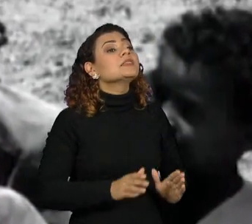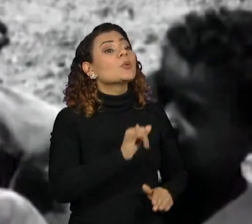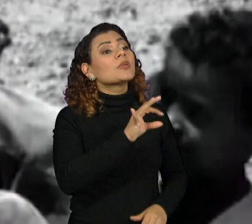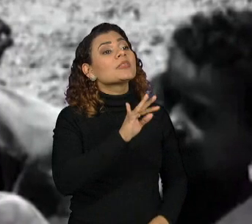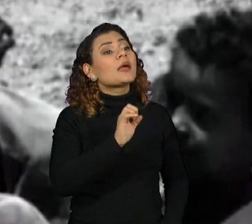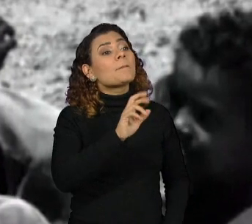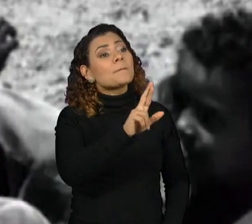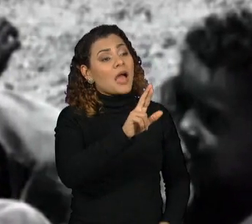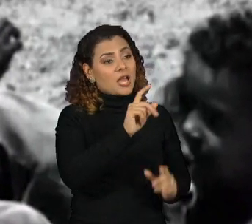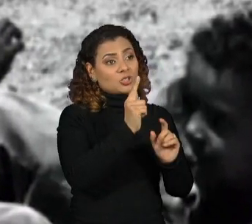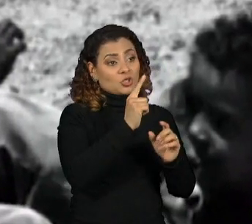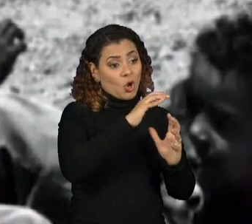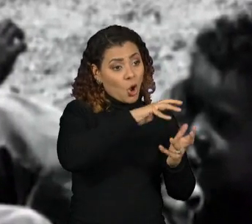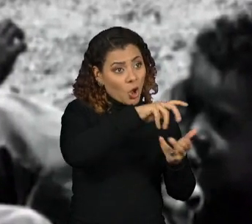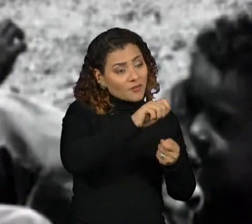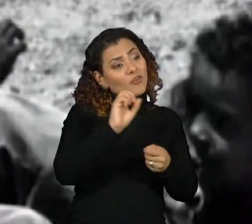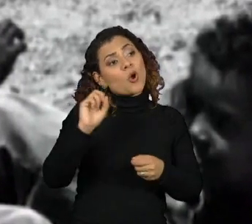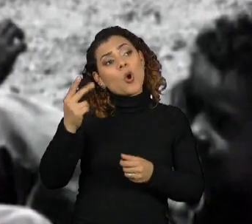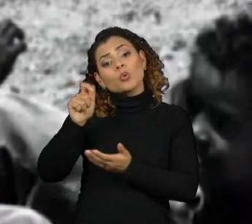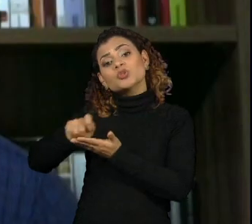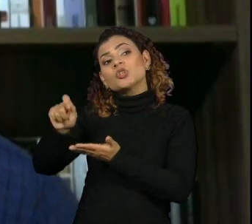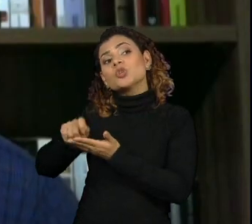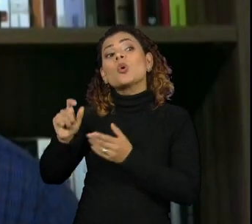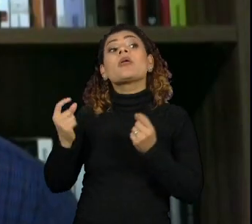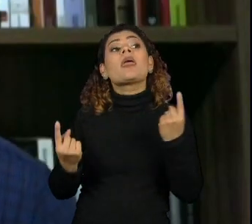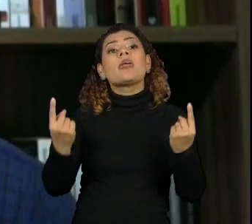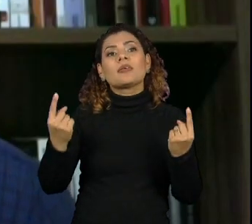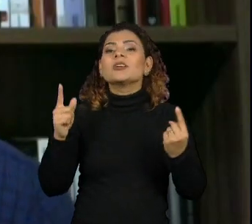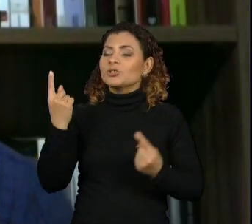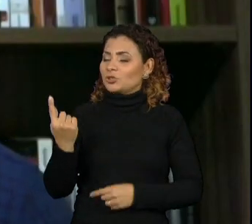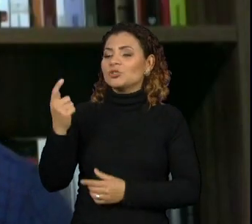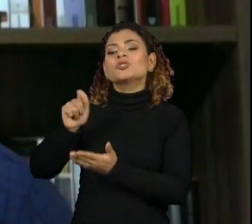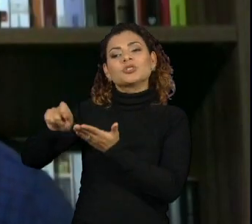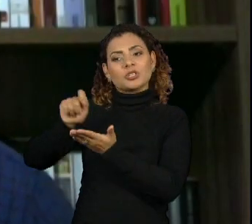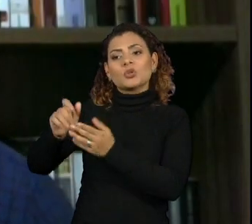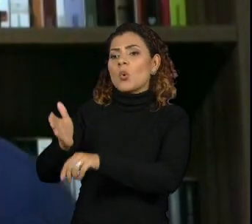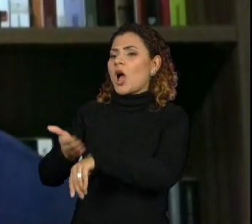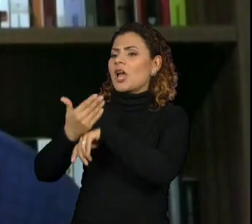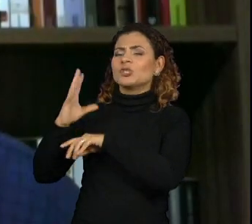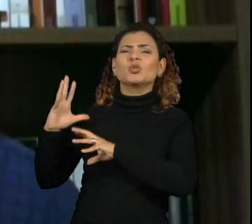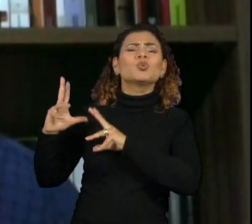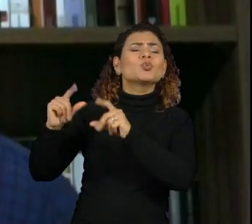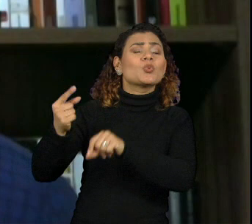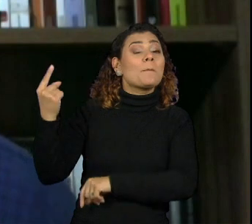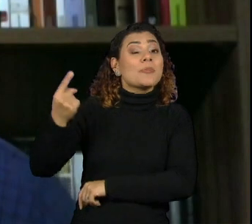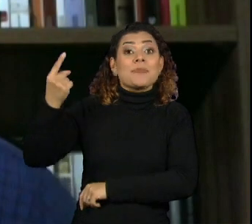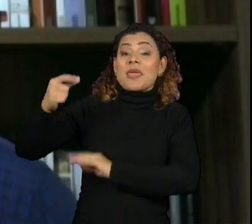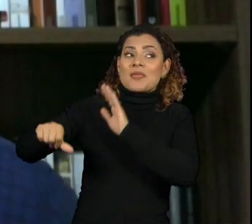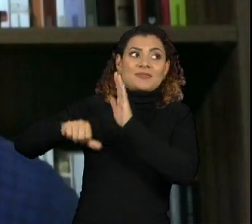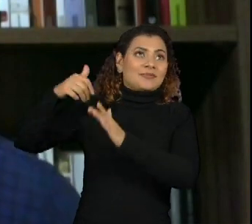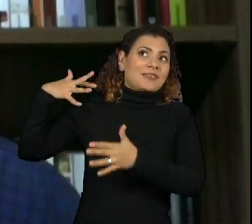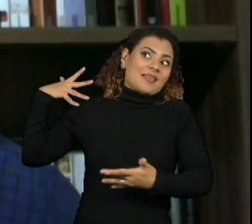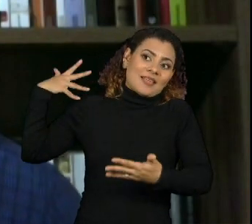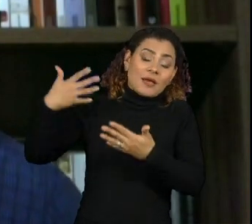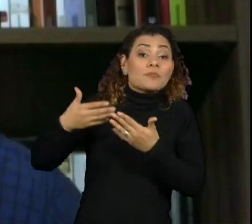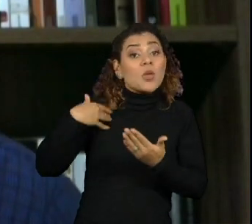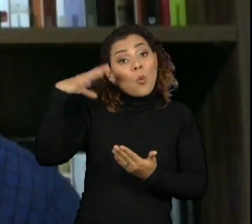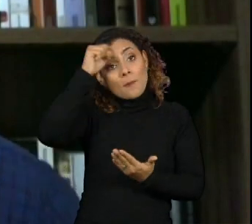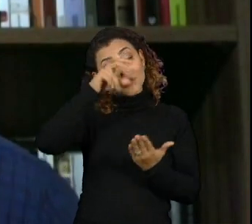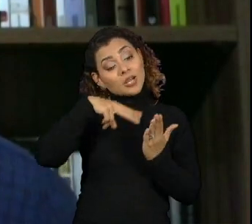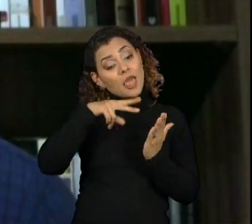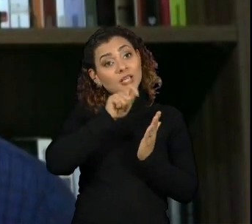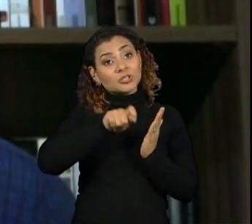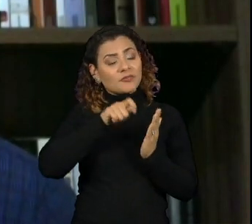Itamar geógrafo ou o Itamar escritor? O Itamar escritor antecede todos. Quando eu aprendi a ler e